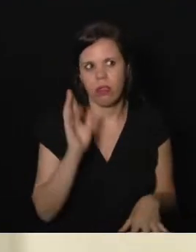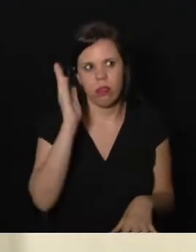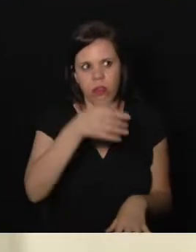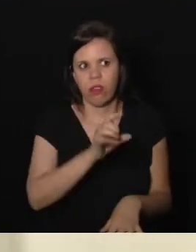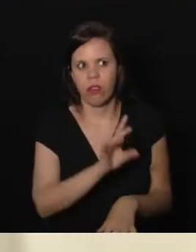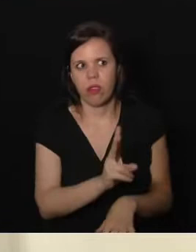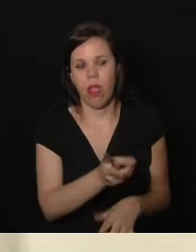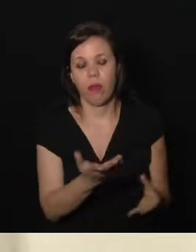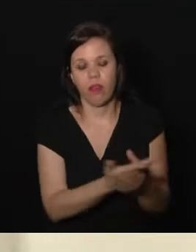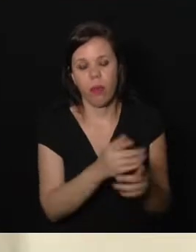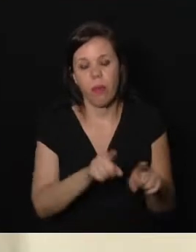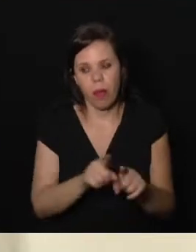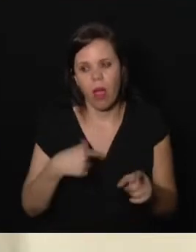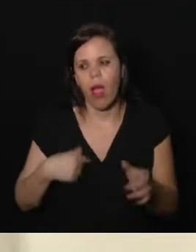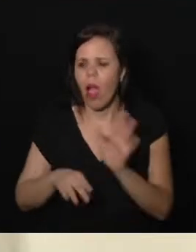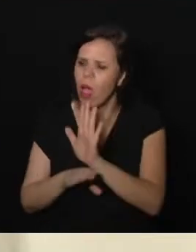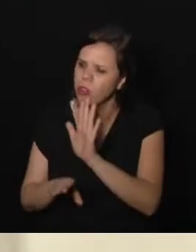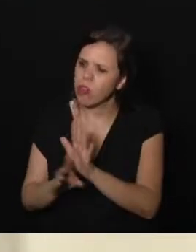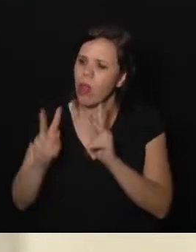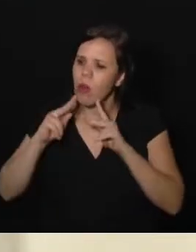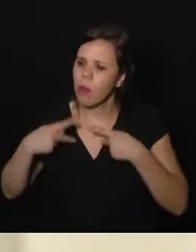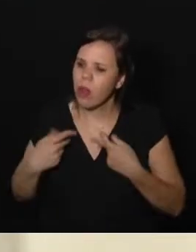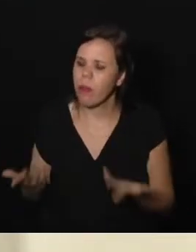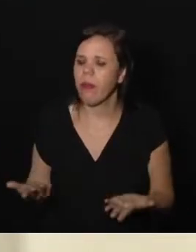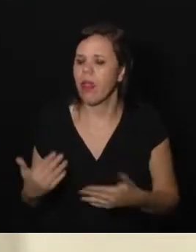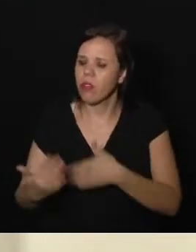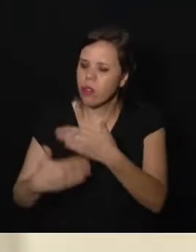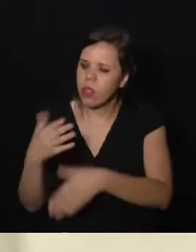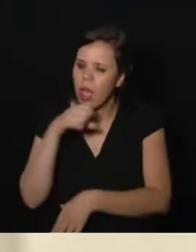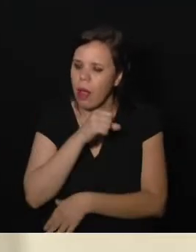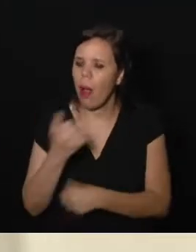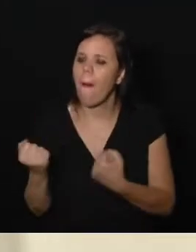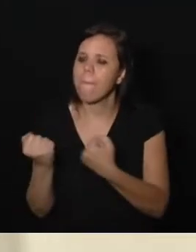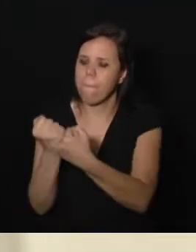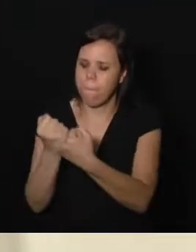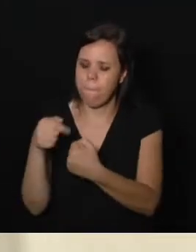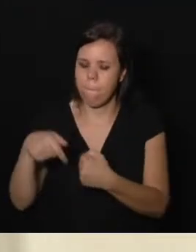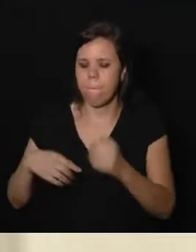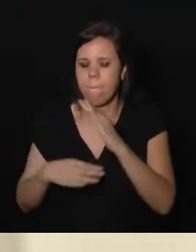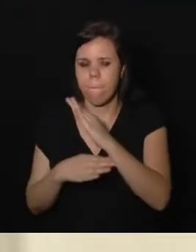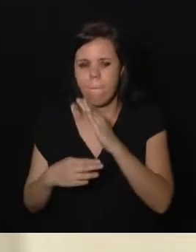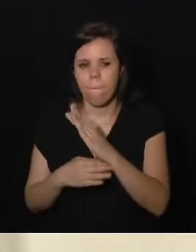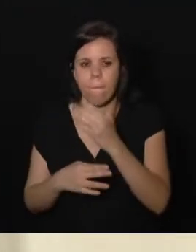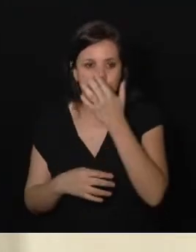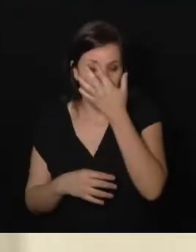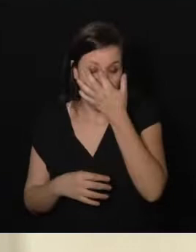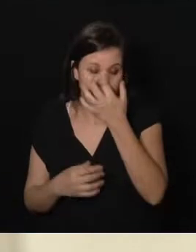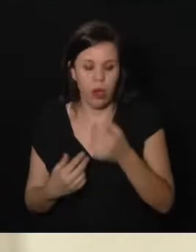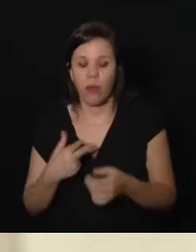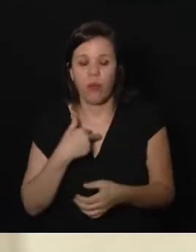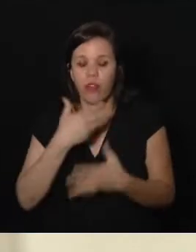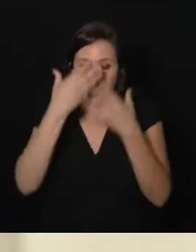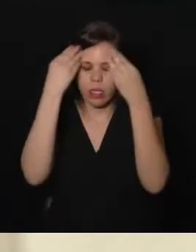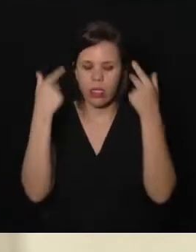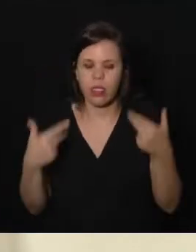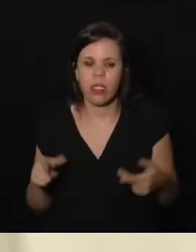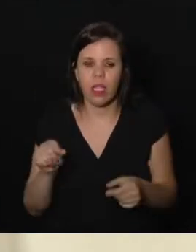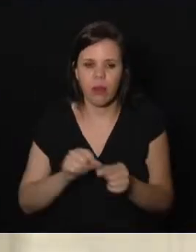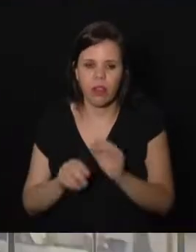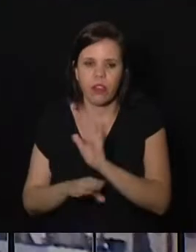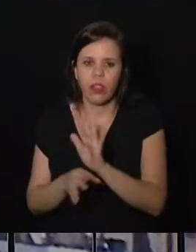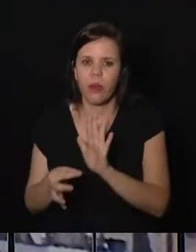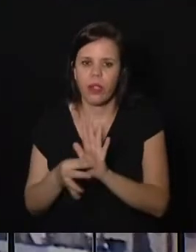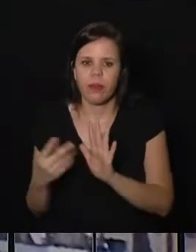visão humanista do processo, é uma coisa que a gente tem que apoiar e a Câmara de Campinas não podia se furtar a colocar a sua